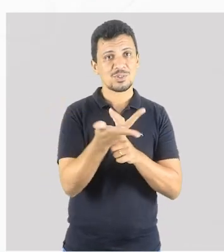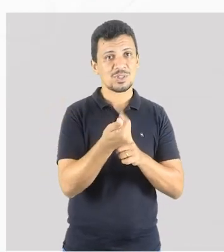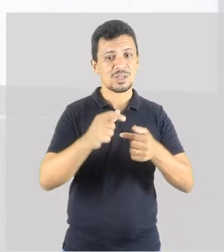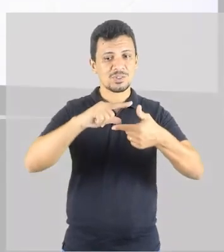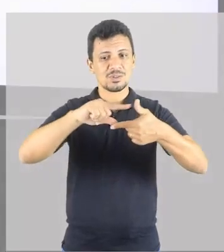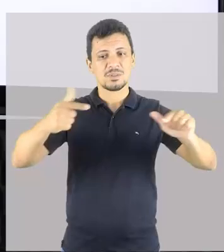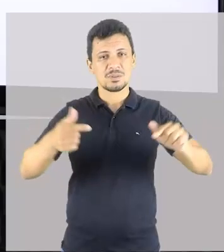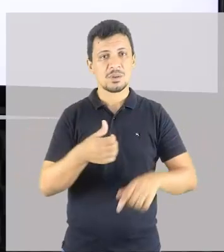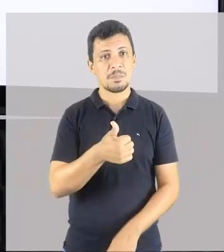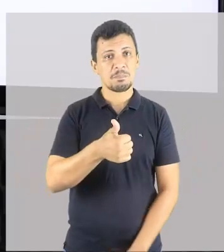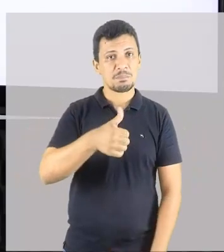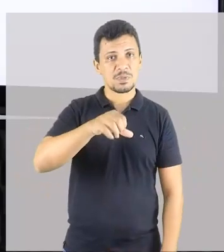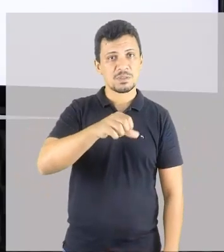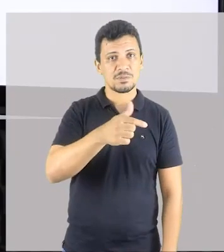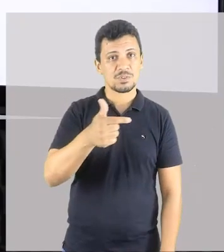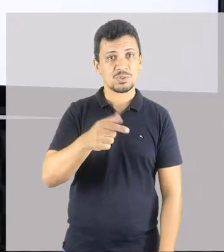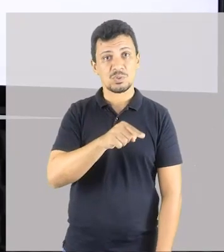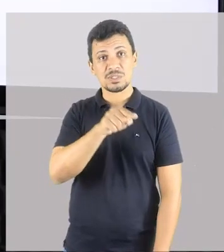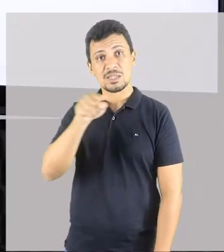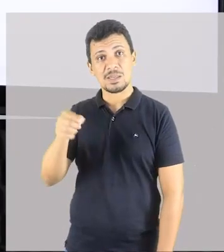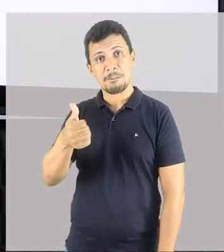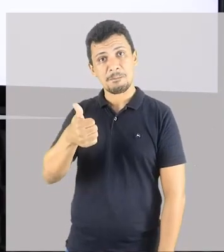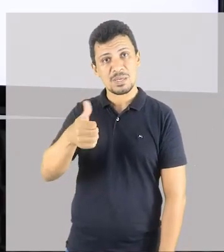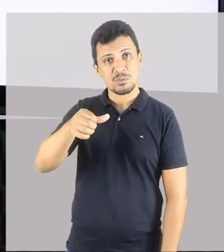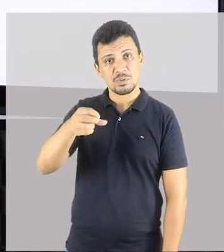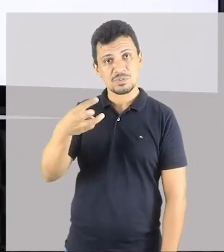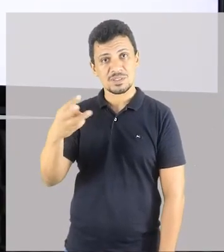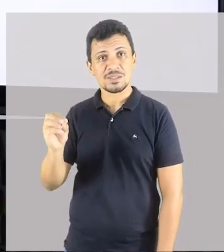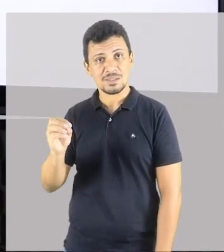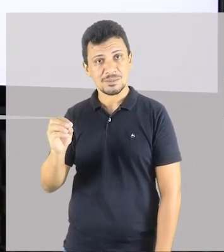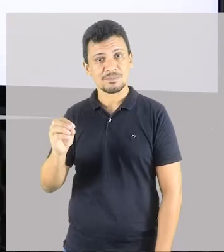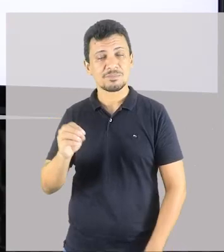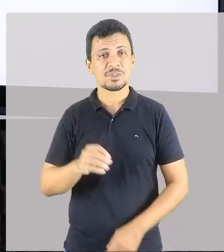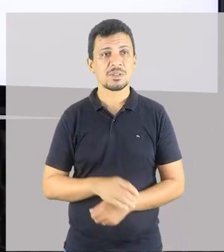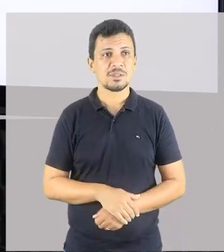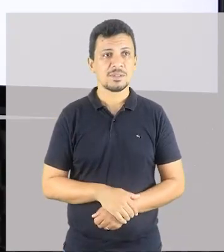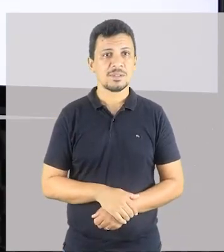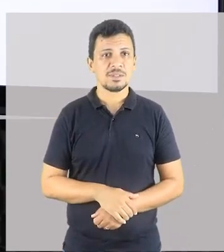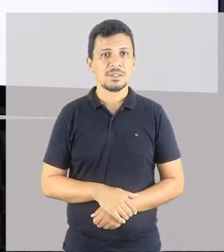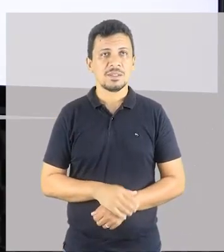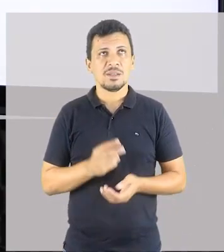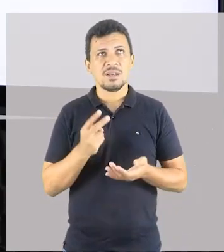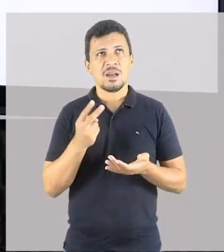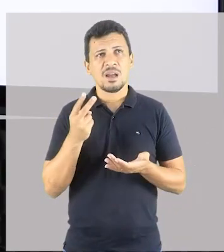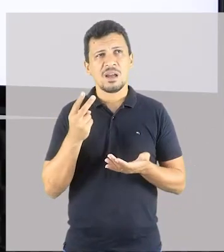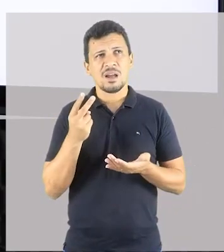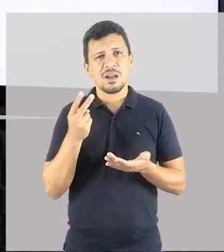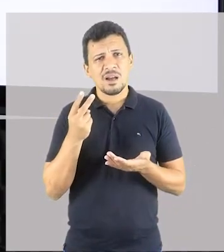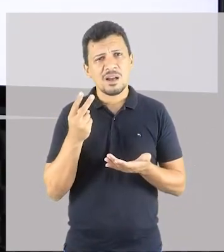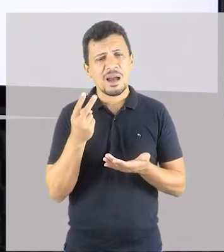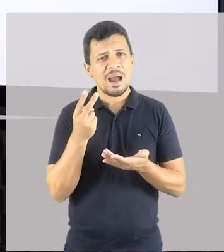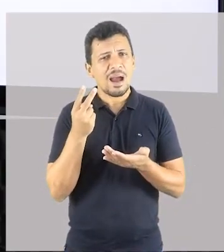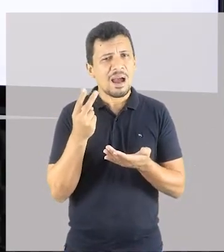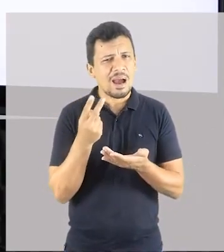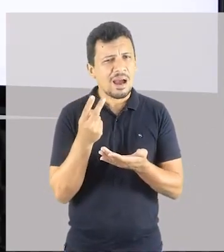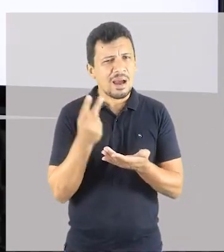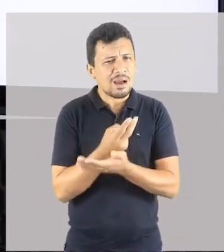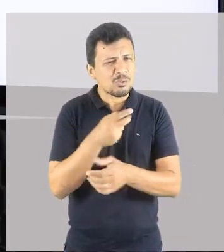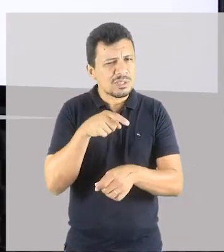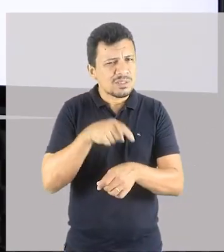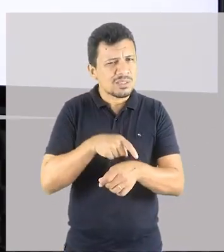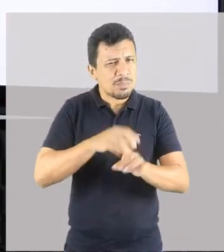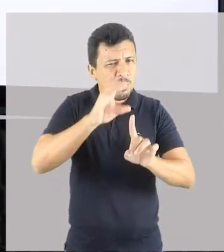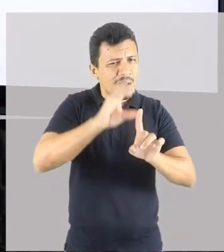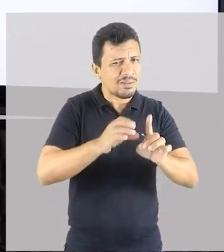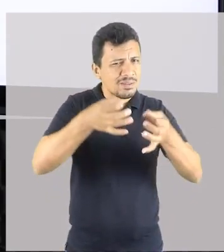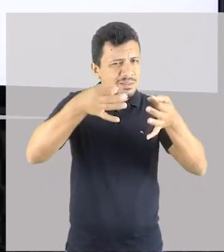de 1922 a 1930, que é o período... Na verdade, isso não acontece tão cronometradamente,